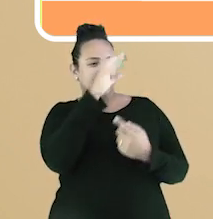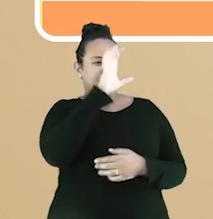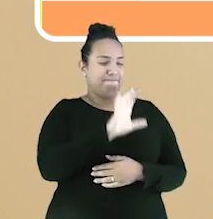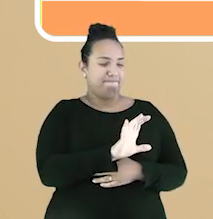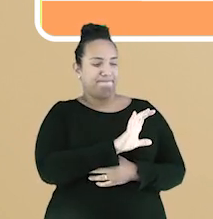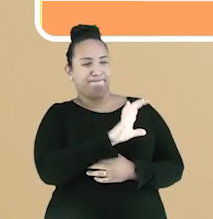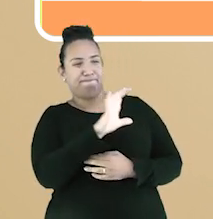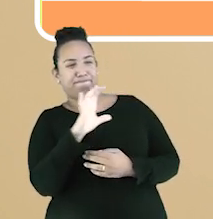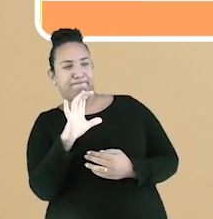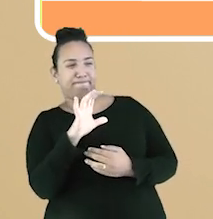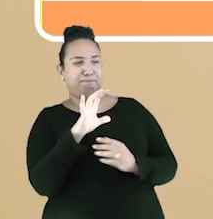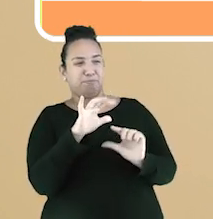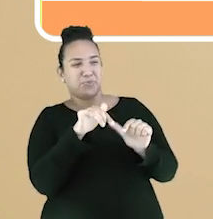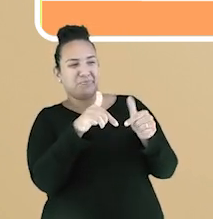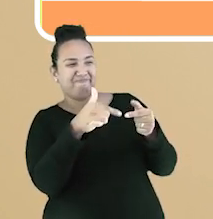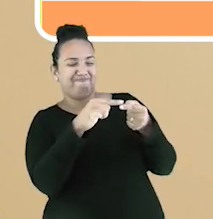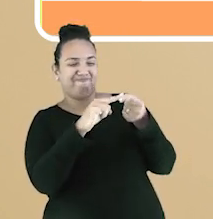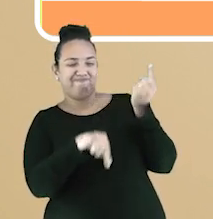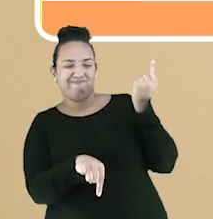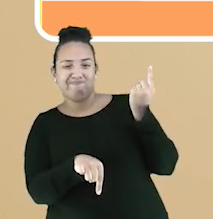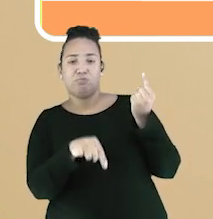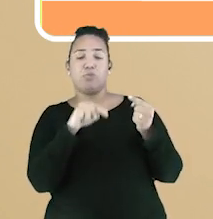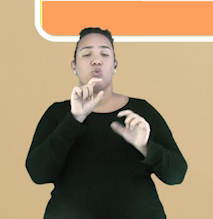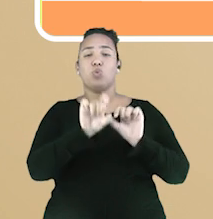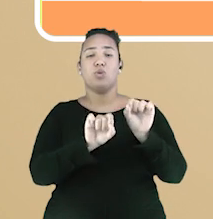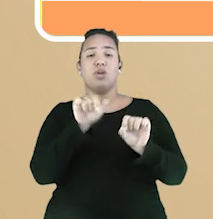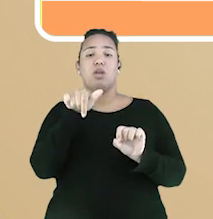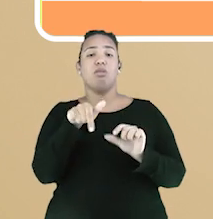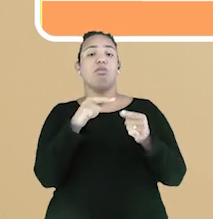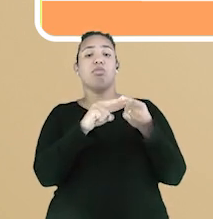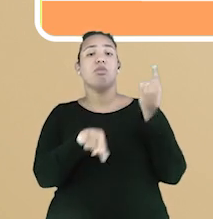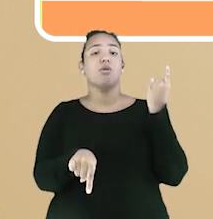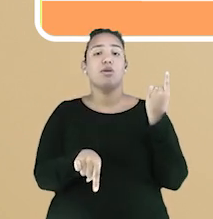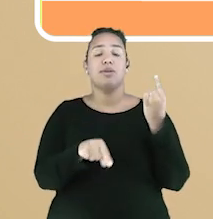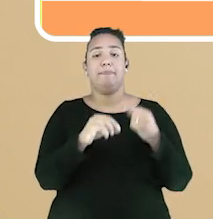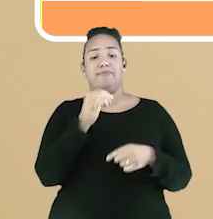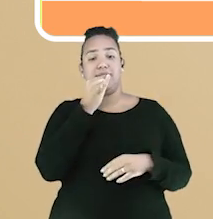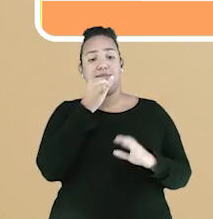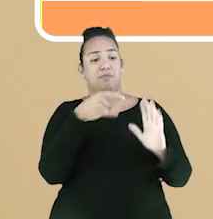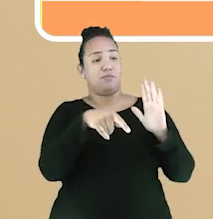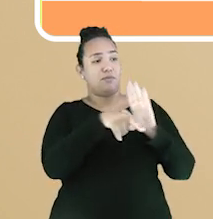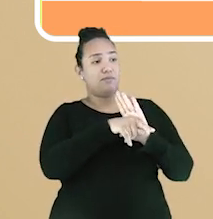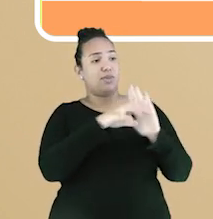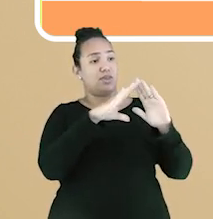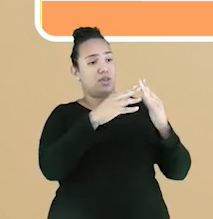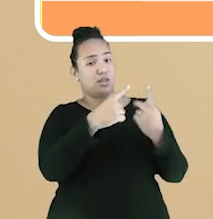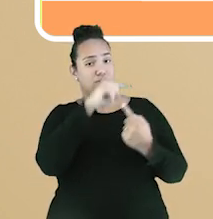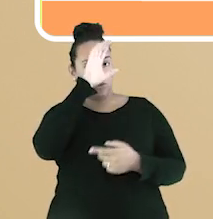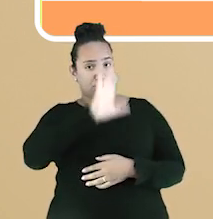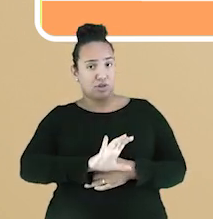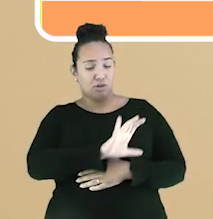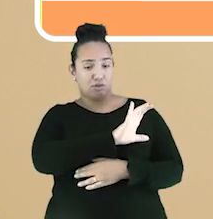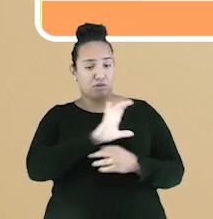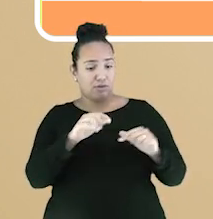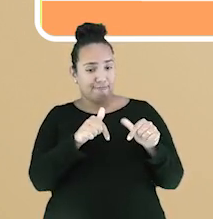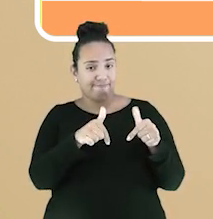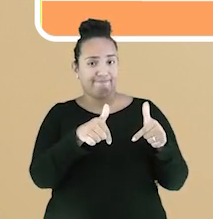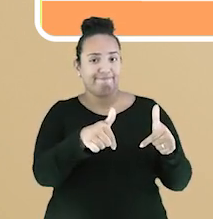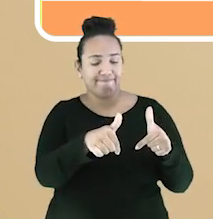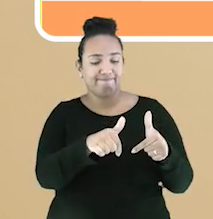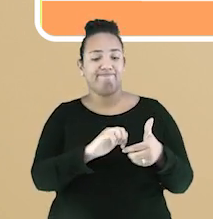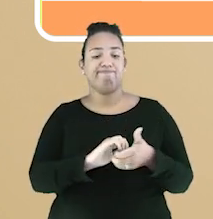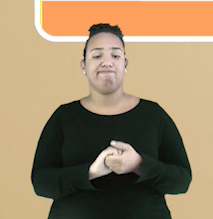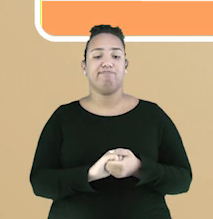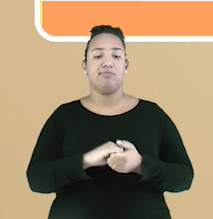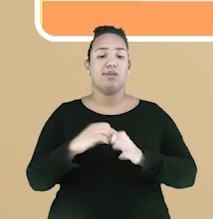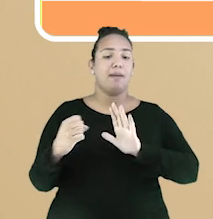Católica. O movimento de Lutero era contra as práticas e questões defendidas pela Igreja Católica. O marco